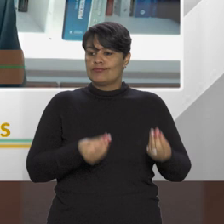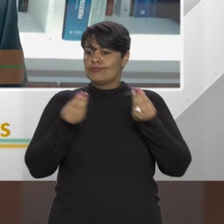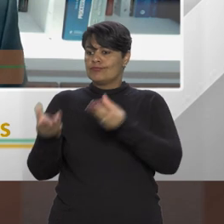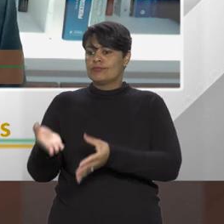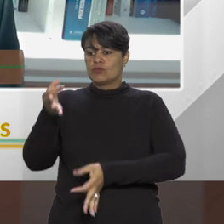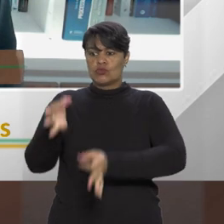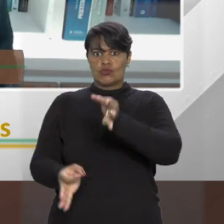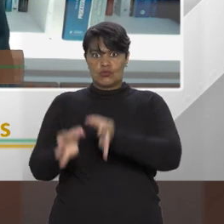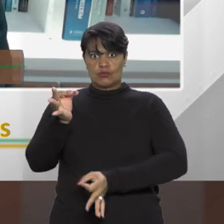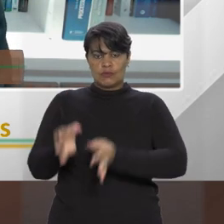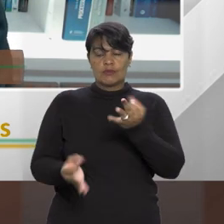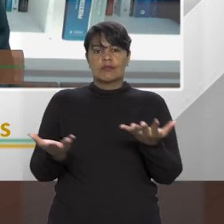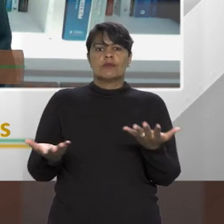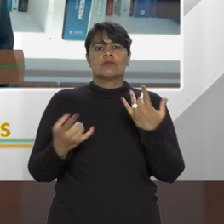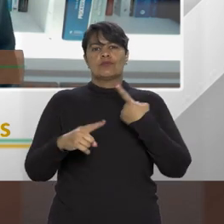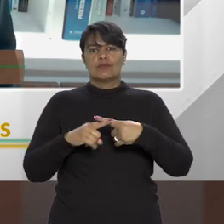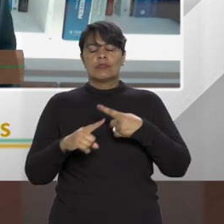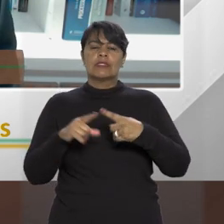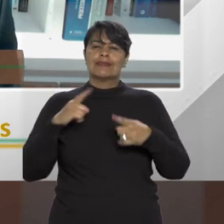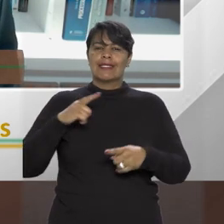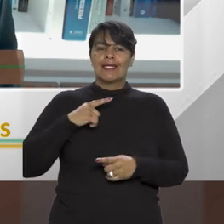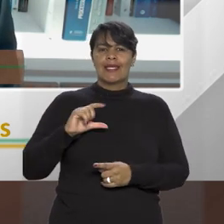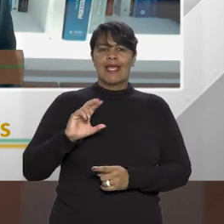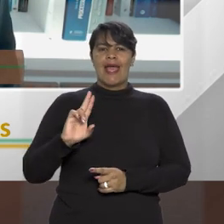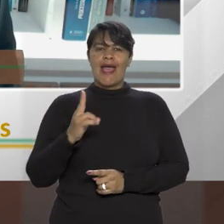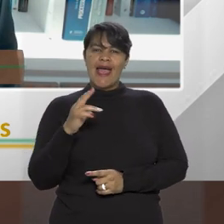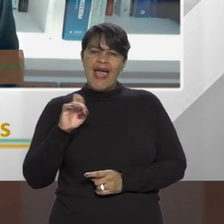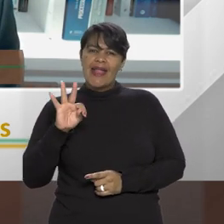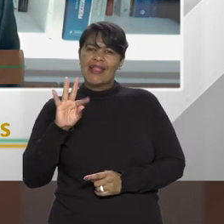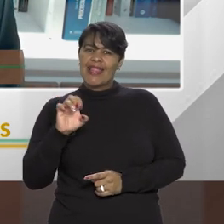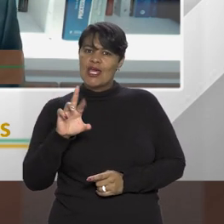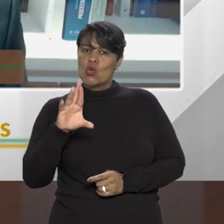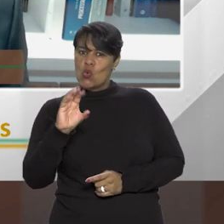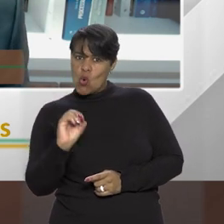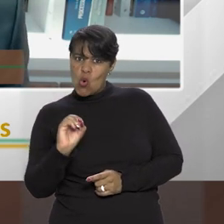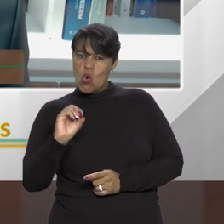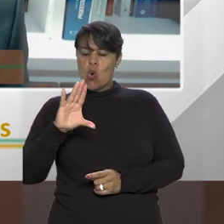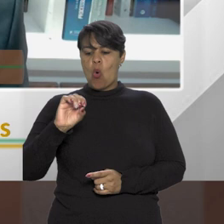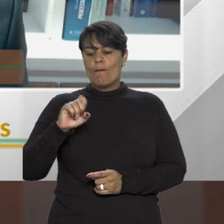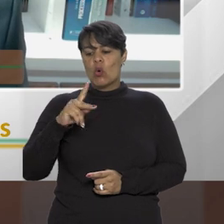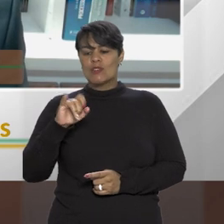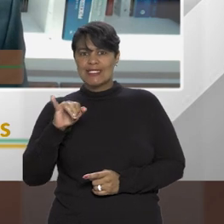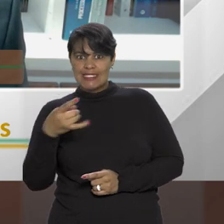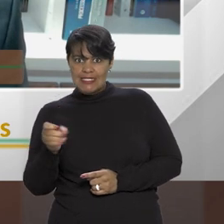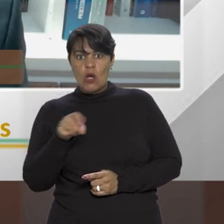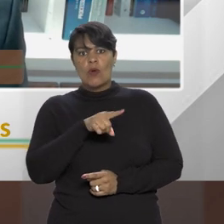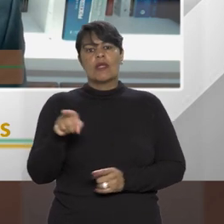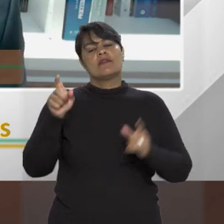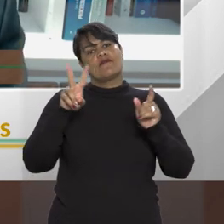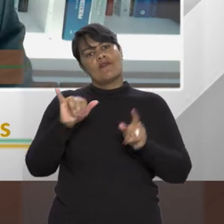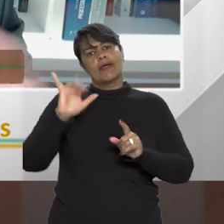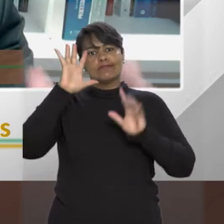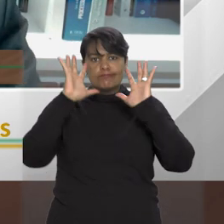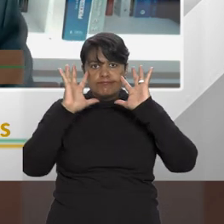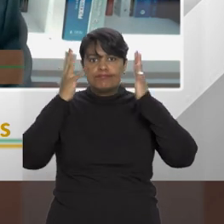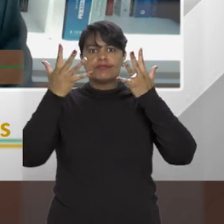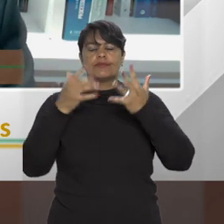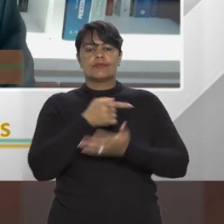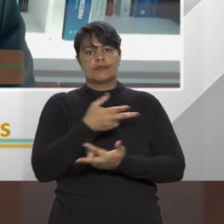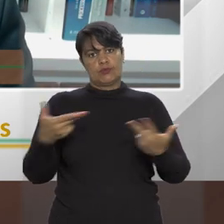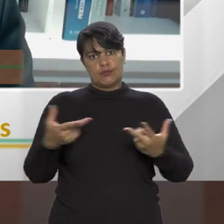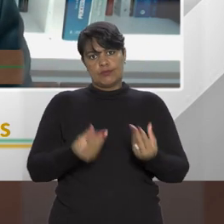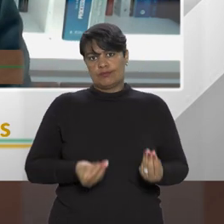das partes, resolva aquela demanda que a ele foi submetido. Bom, acho que é mais ou menos isso, Fátima. Estou à disposição se precisar de